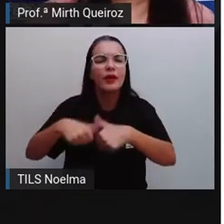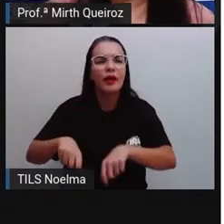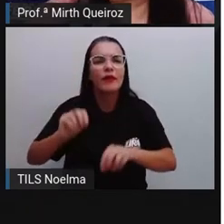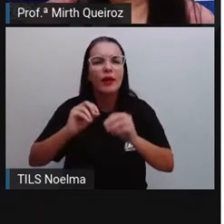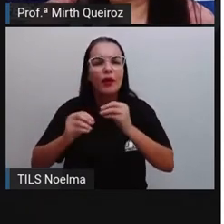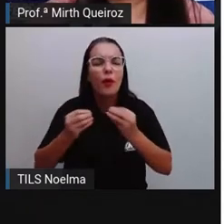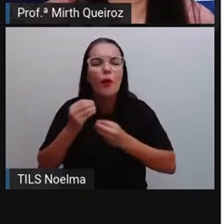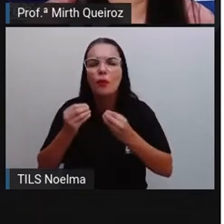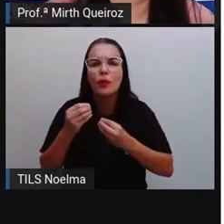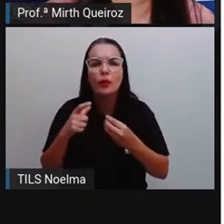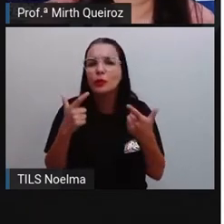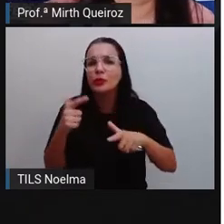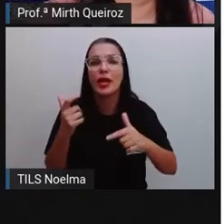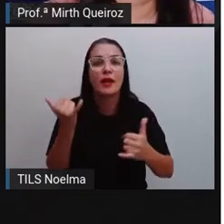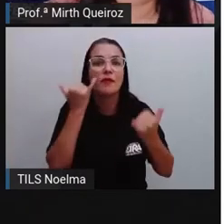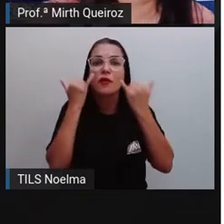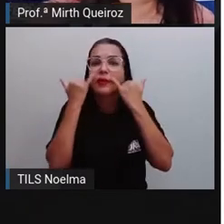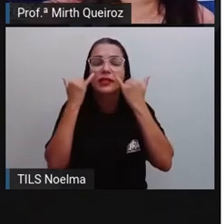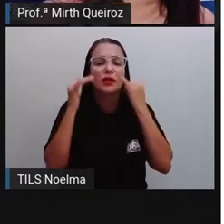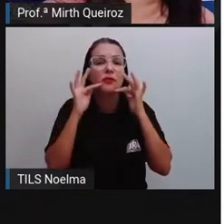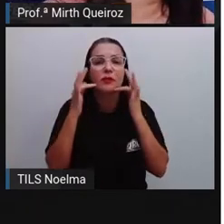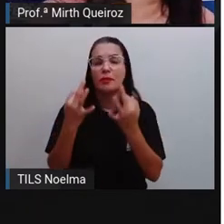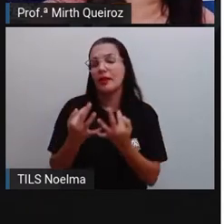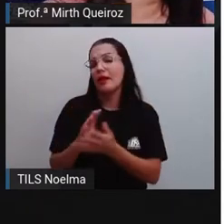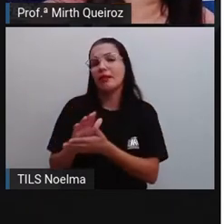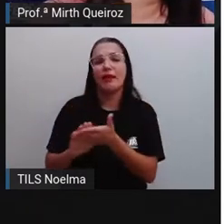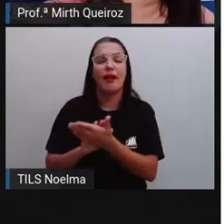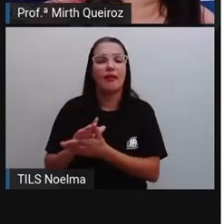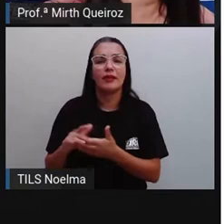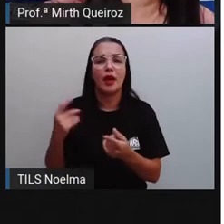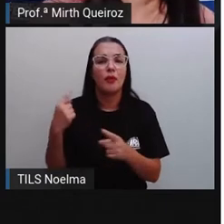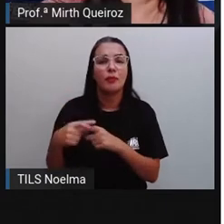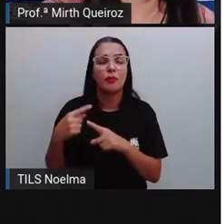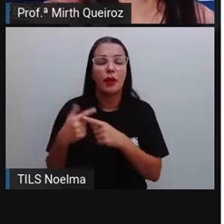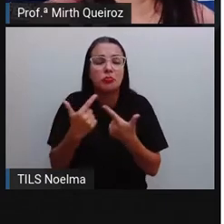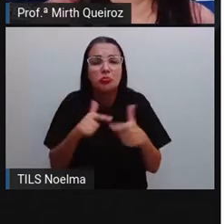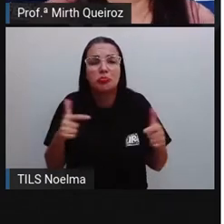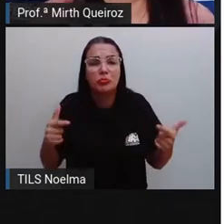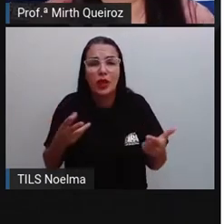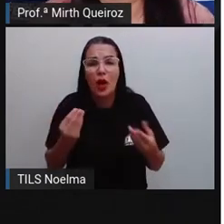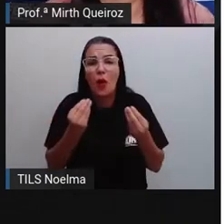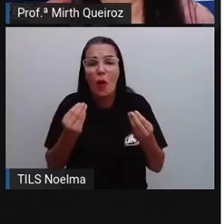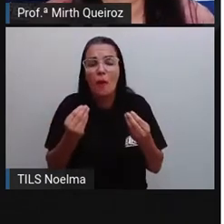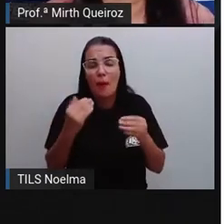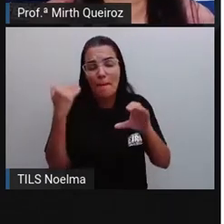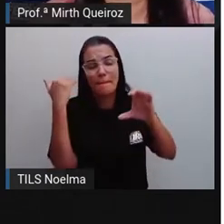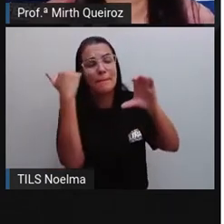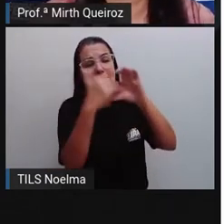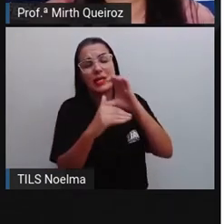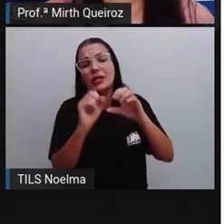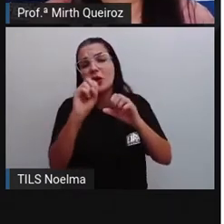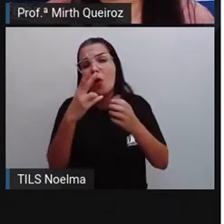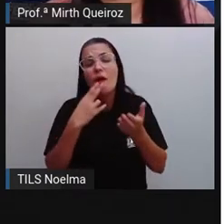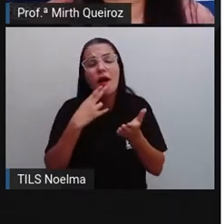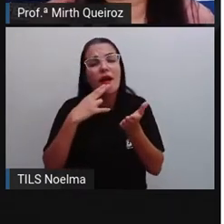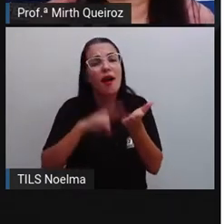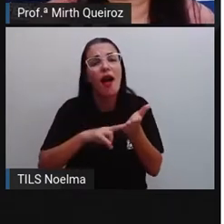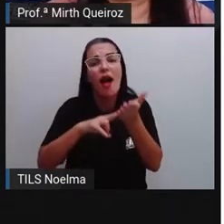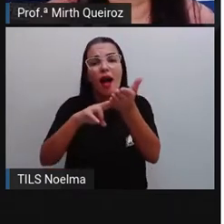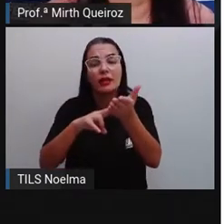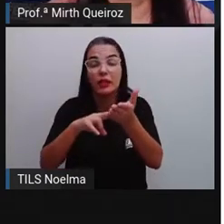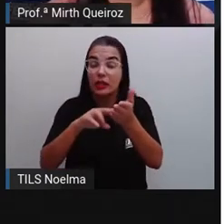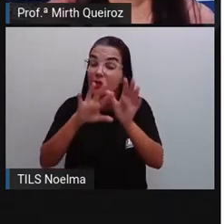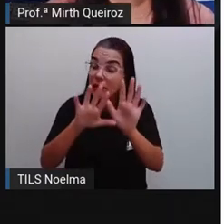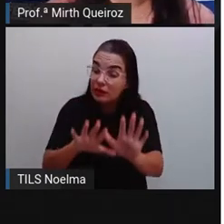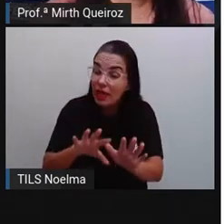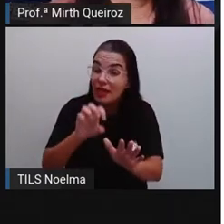sem informações de seus familiares, assim como não tinha como elas mandarem informações também. Ou quando essas informações